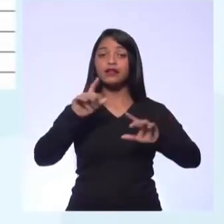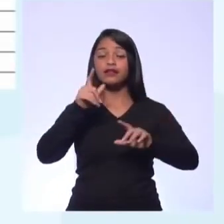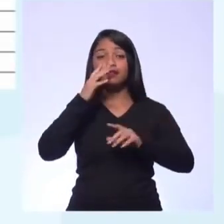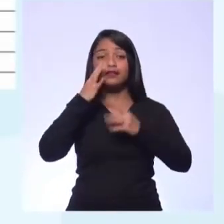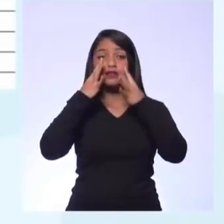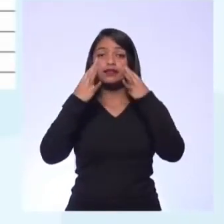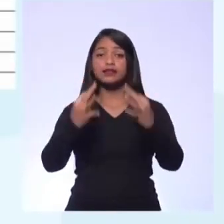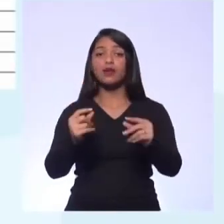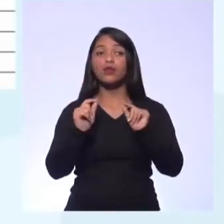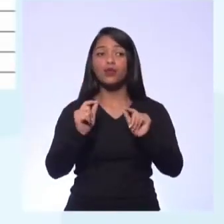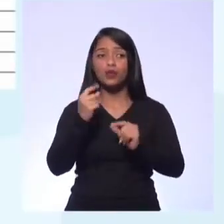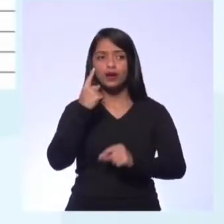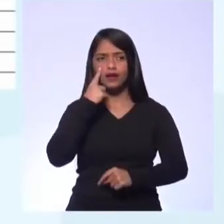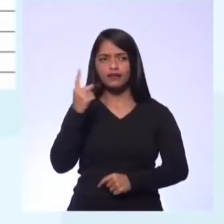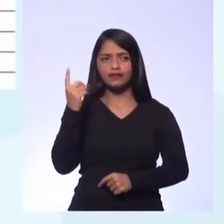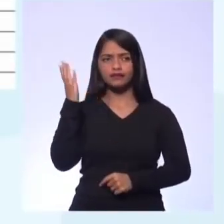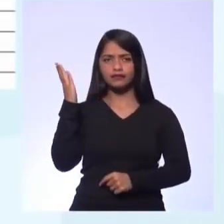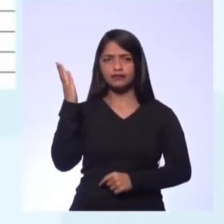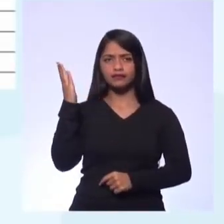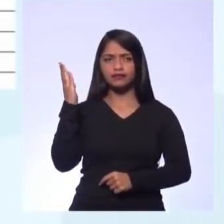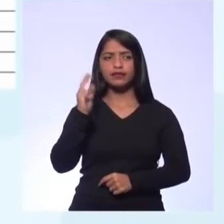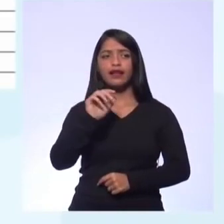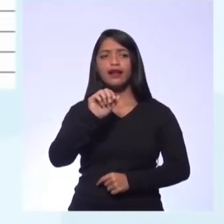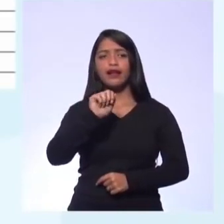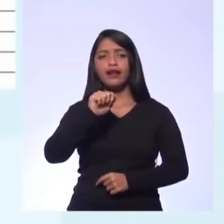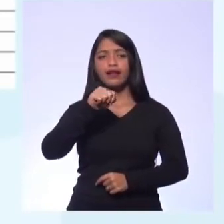ali onde está escrito an Italian e a Japanese?